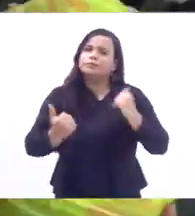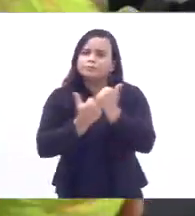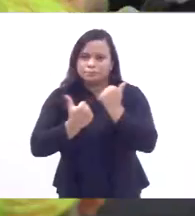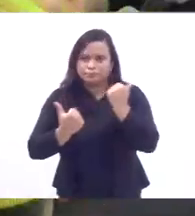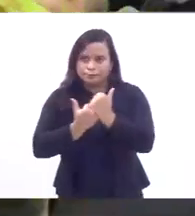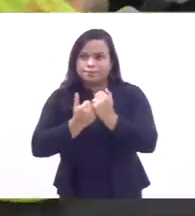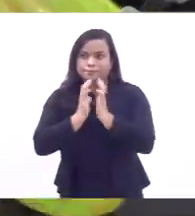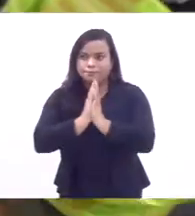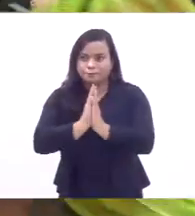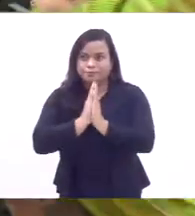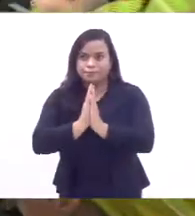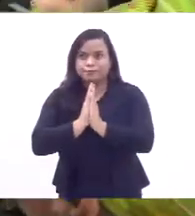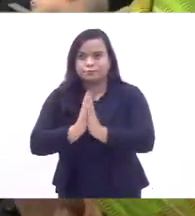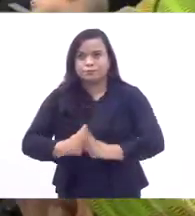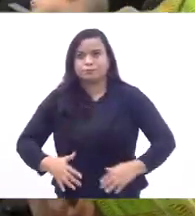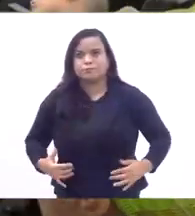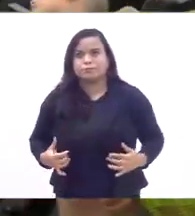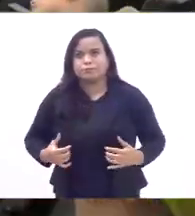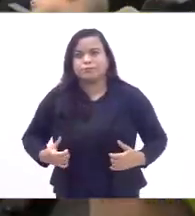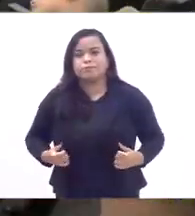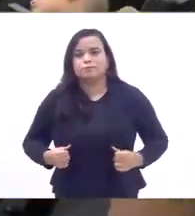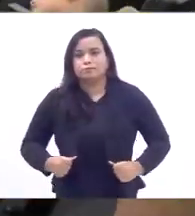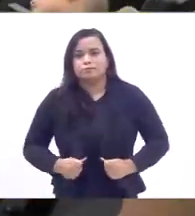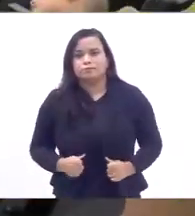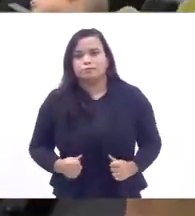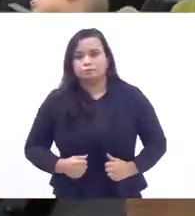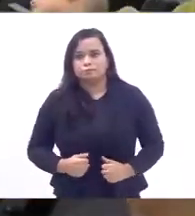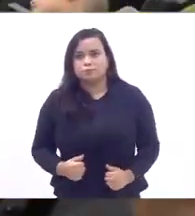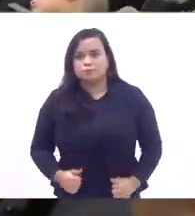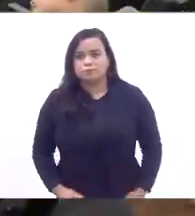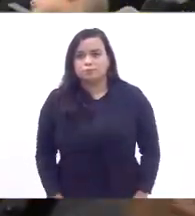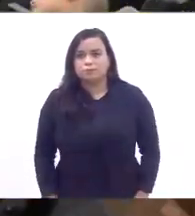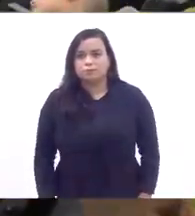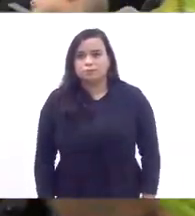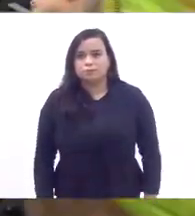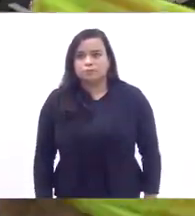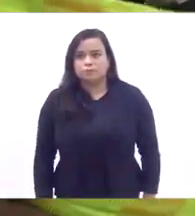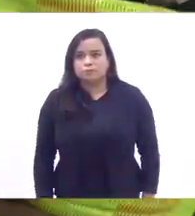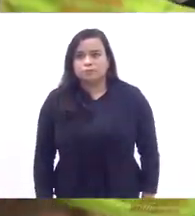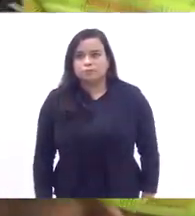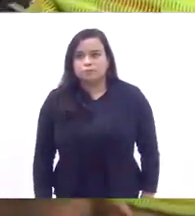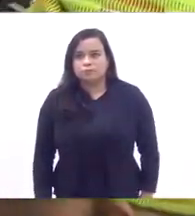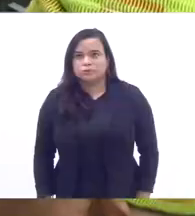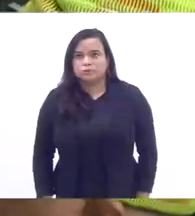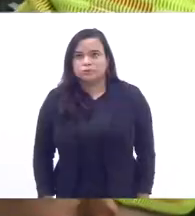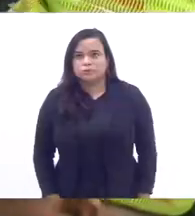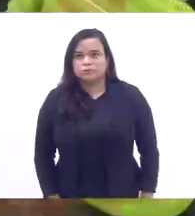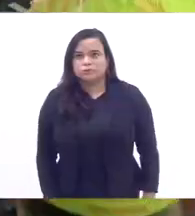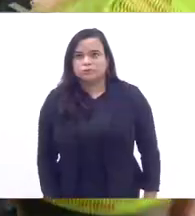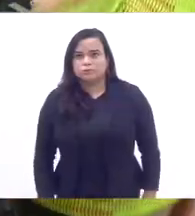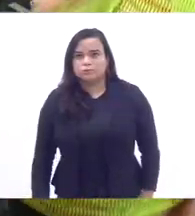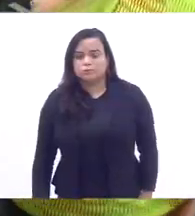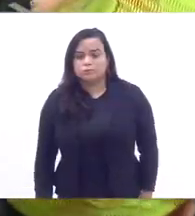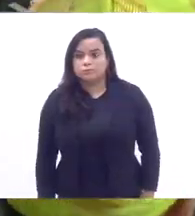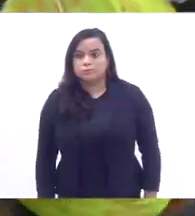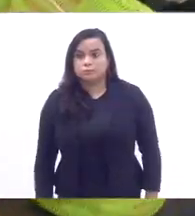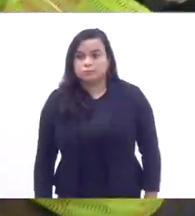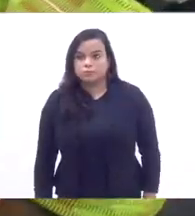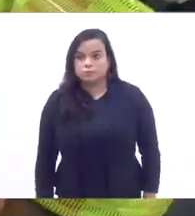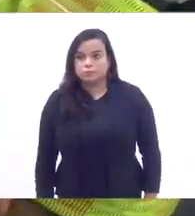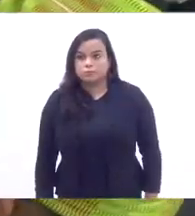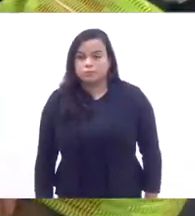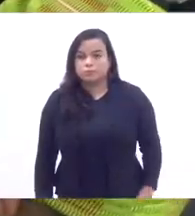vocês. Nairá, ô Hernani, peça a Nairá e aí você escreve esse que está